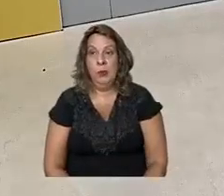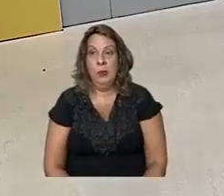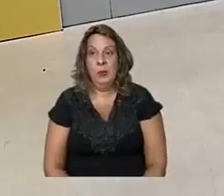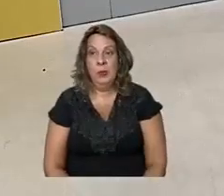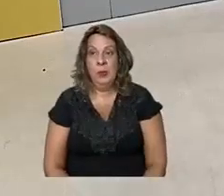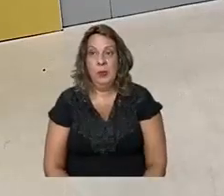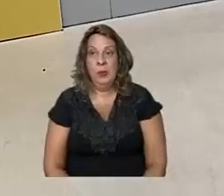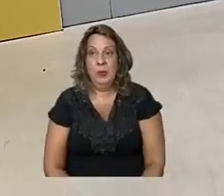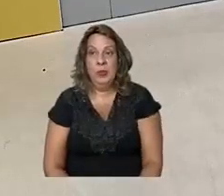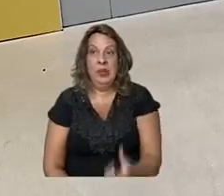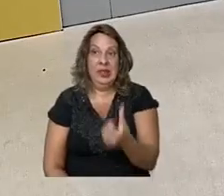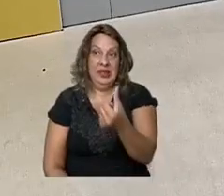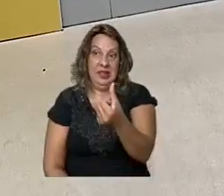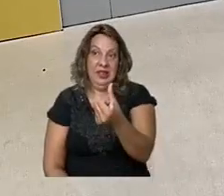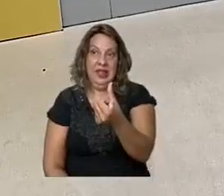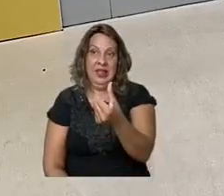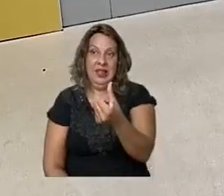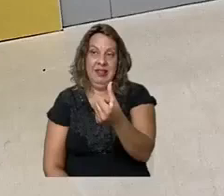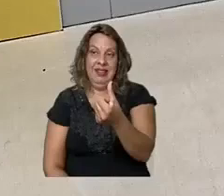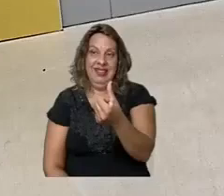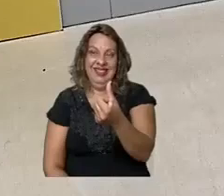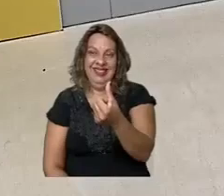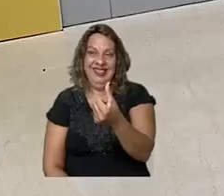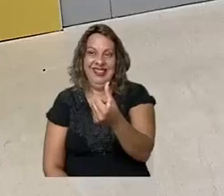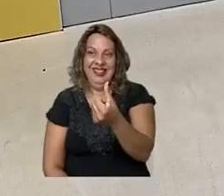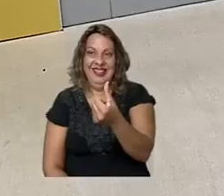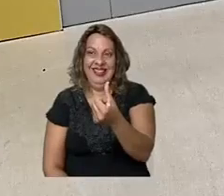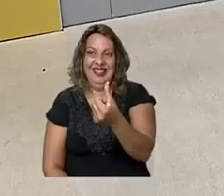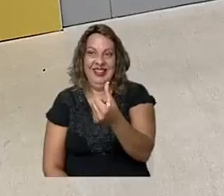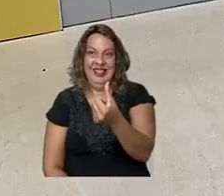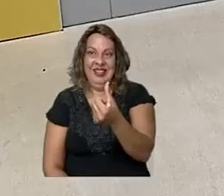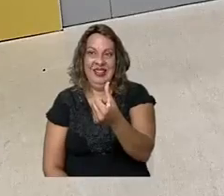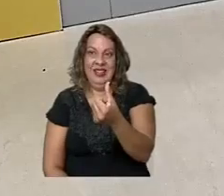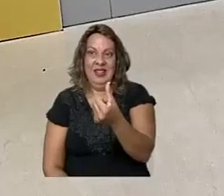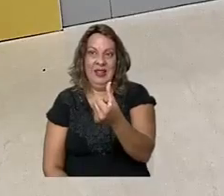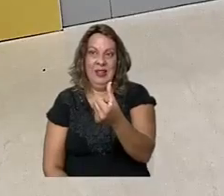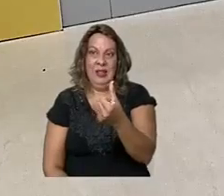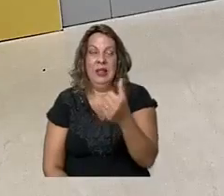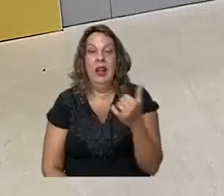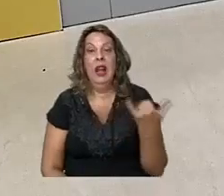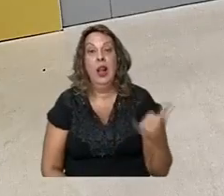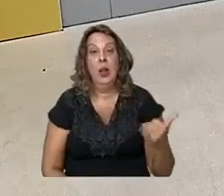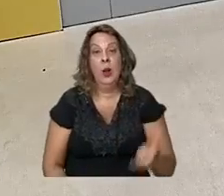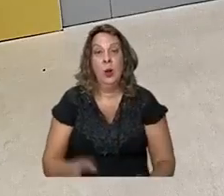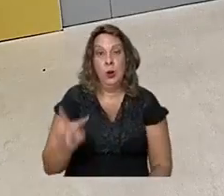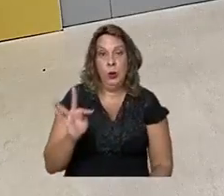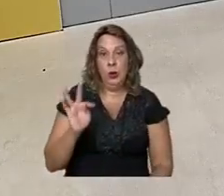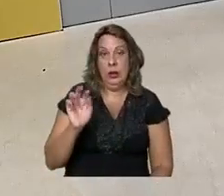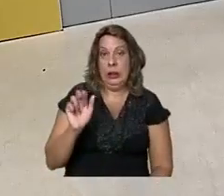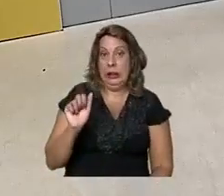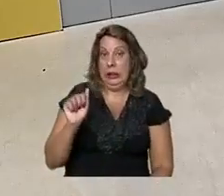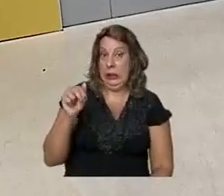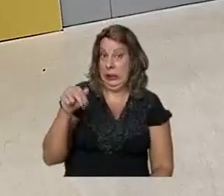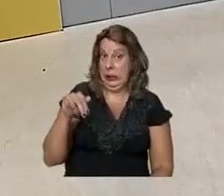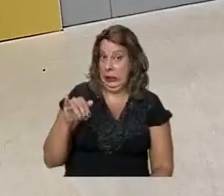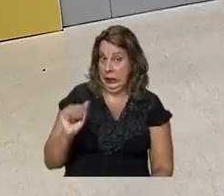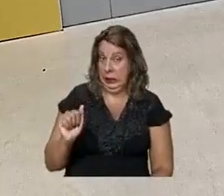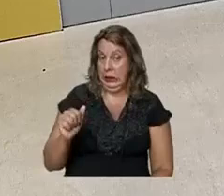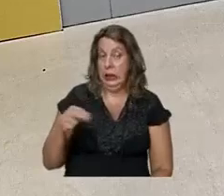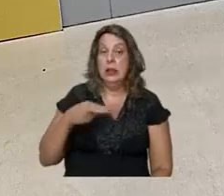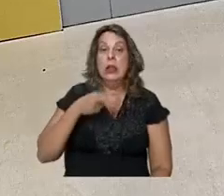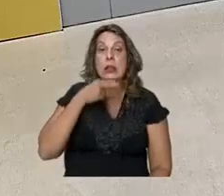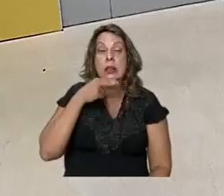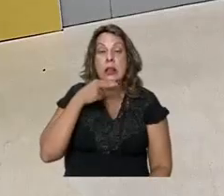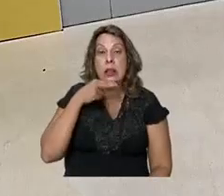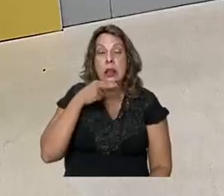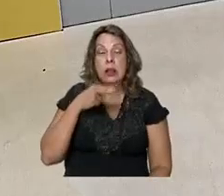Ah, 6 também saiu, número 6. Dona Tânia no bairro Santa Lúcia e Neto do Carmo. Número